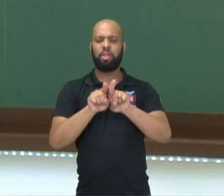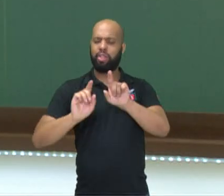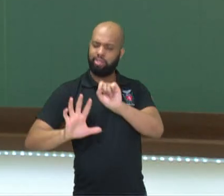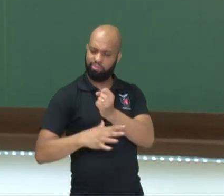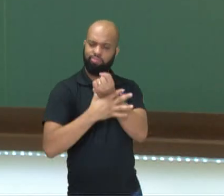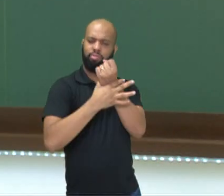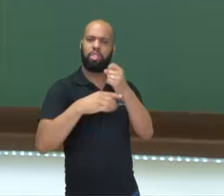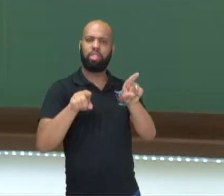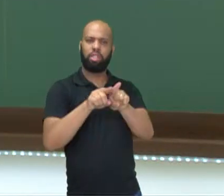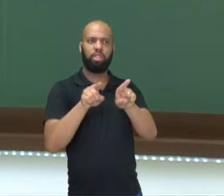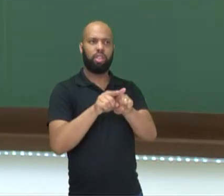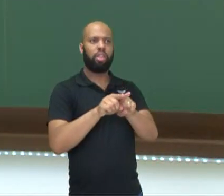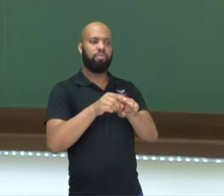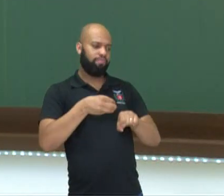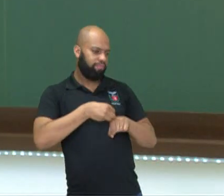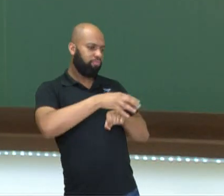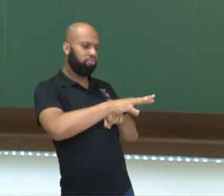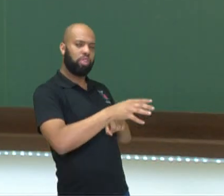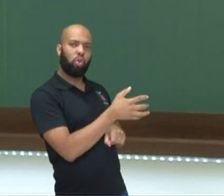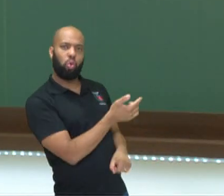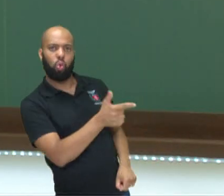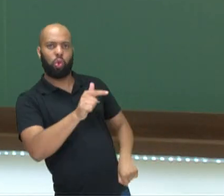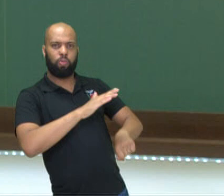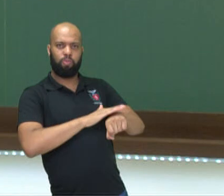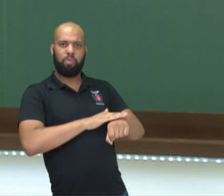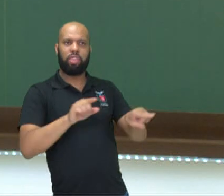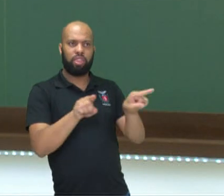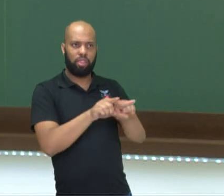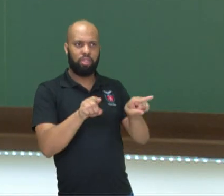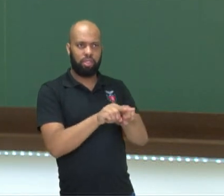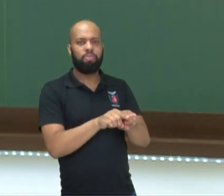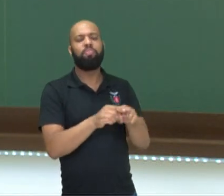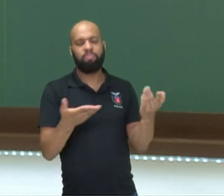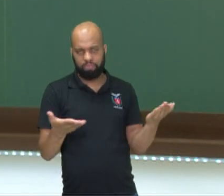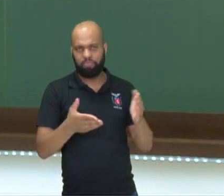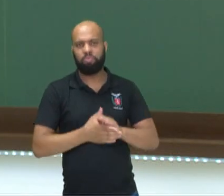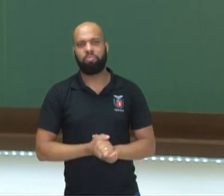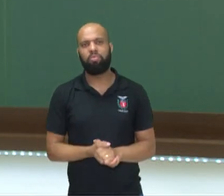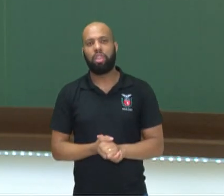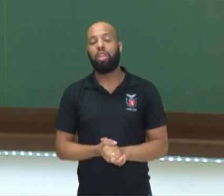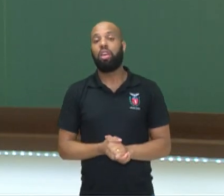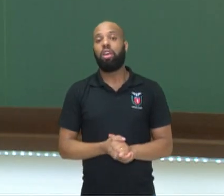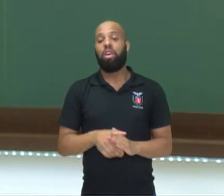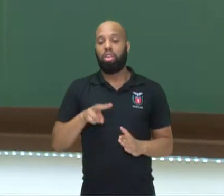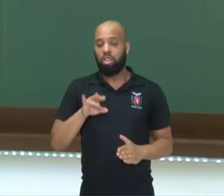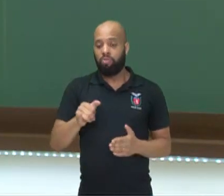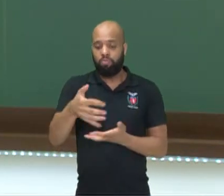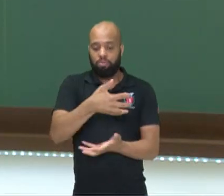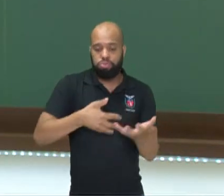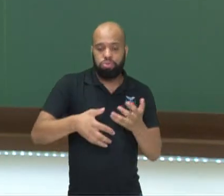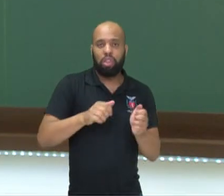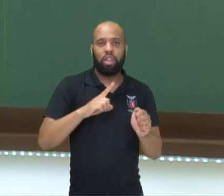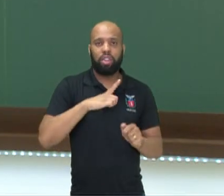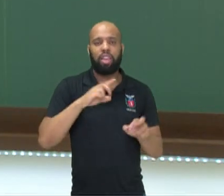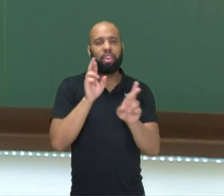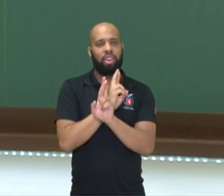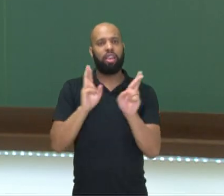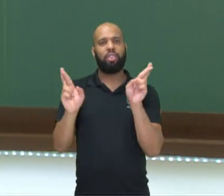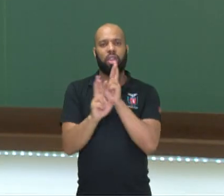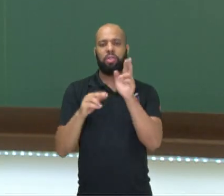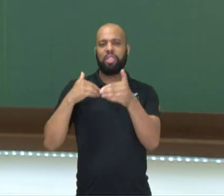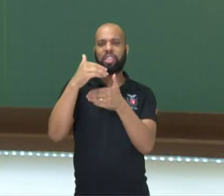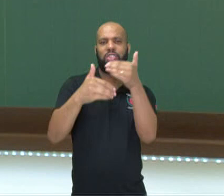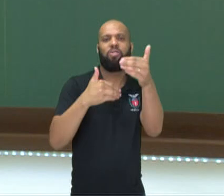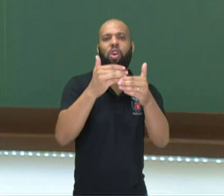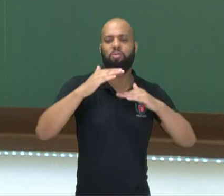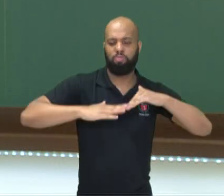segurança, passar segurança para um outro também, para o nosso interlocutor. Desenvolvemos o nosso relacionamento